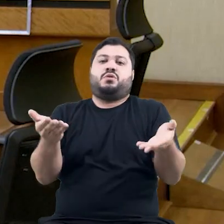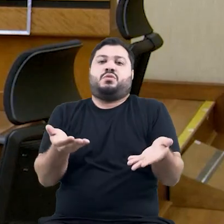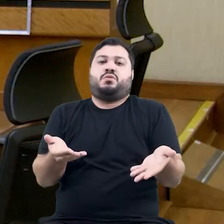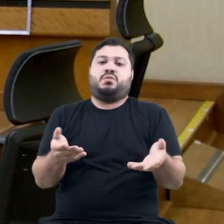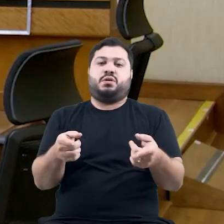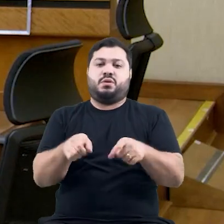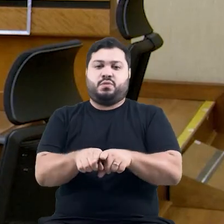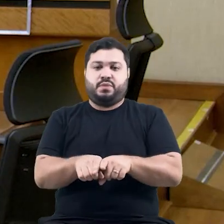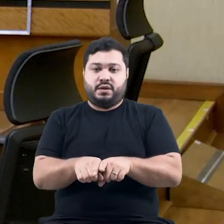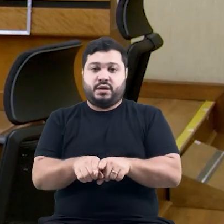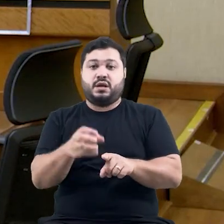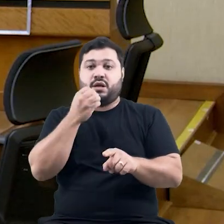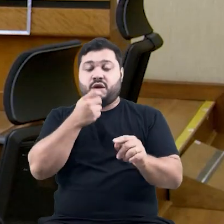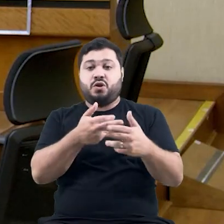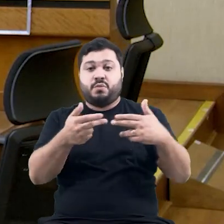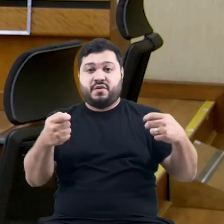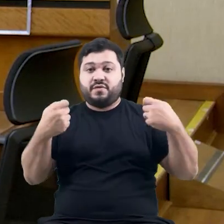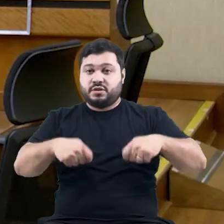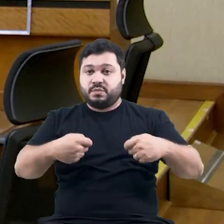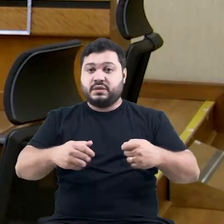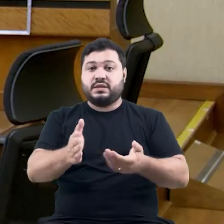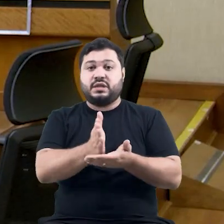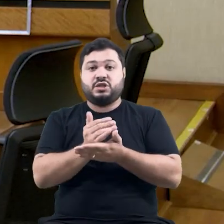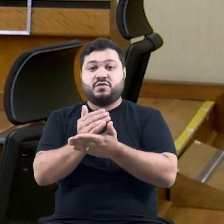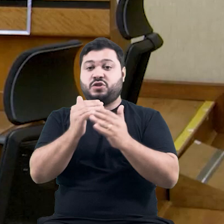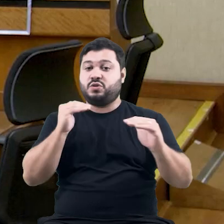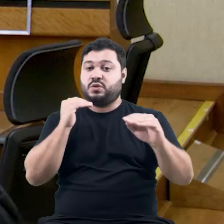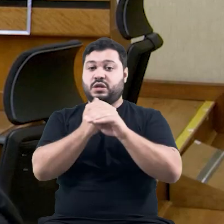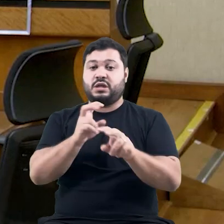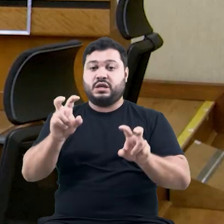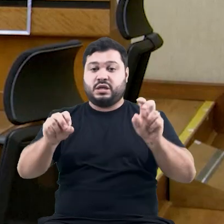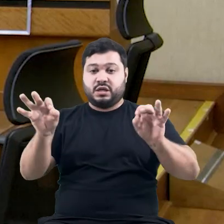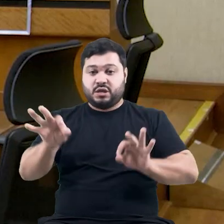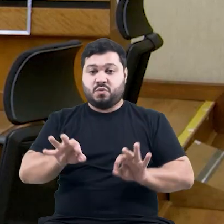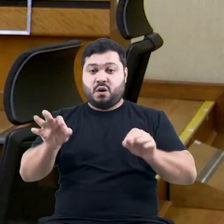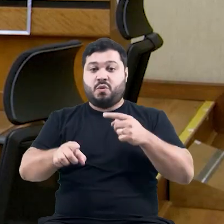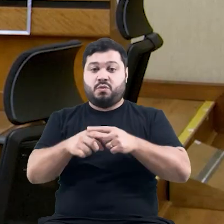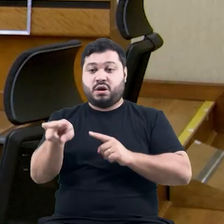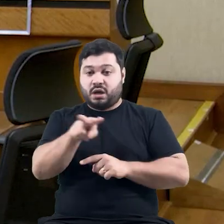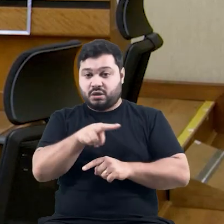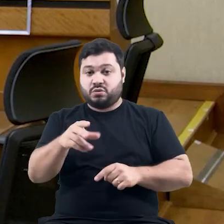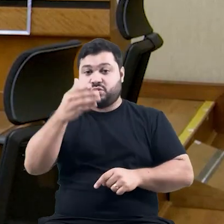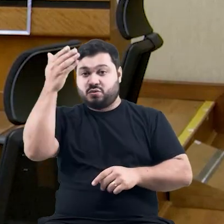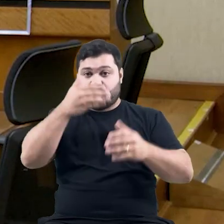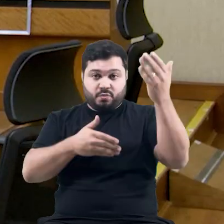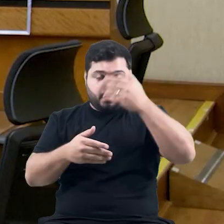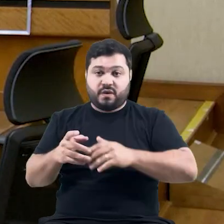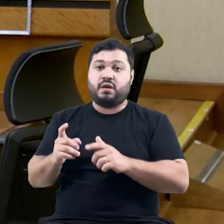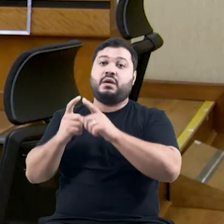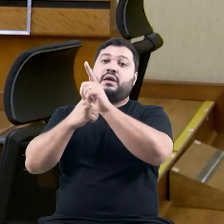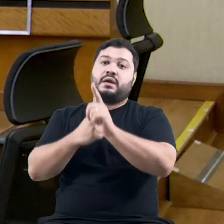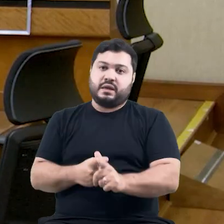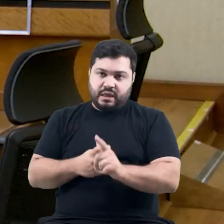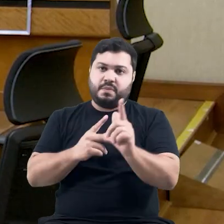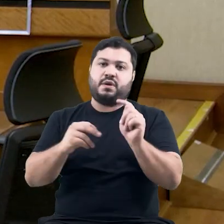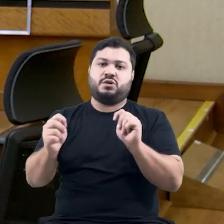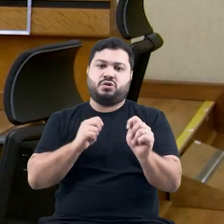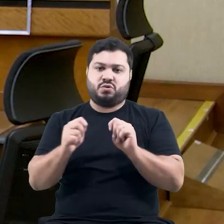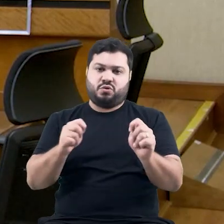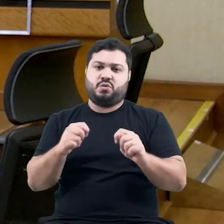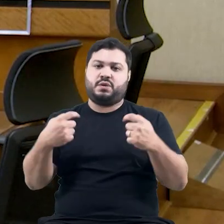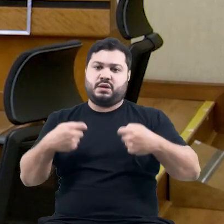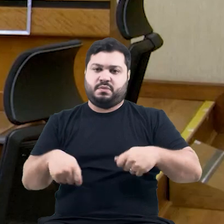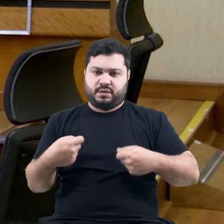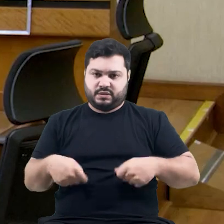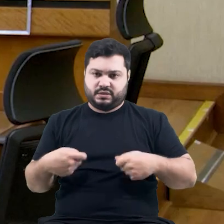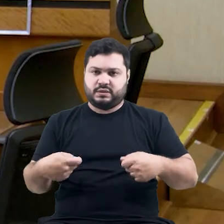de condições com a companheira e o benefício deve ser dividido em partes iguais, já que ambas comprovaram a dependência